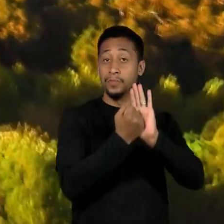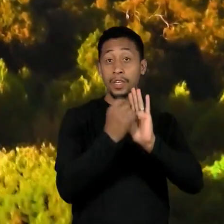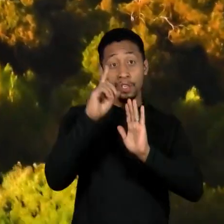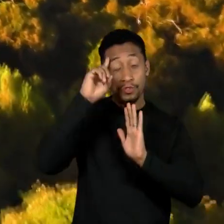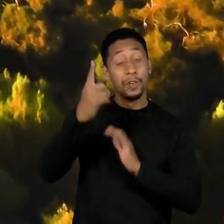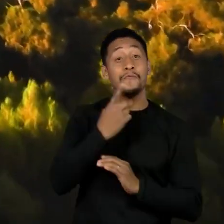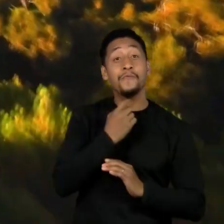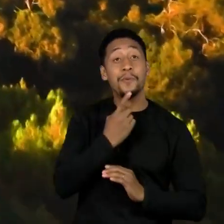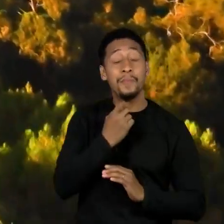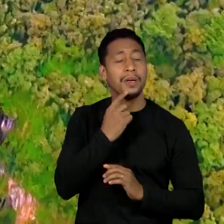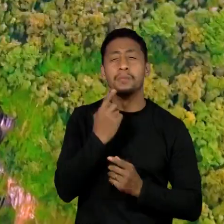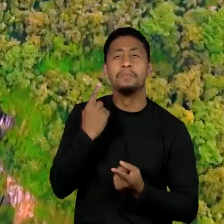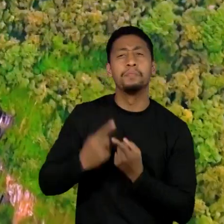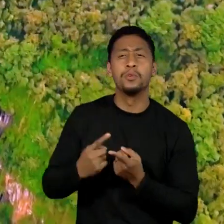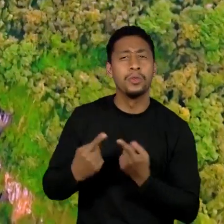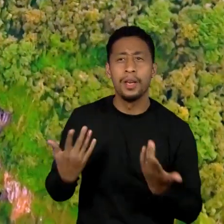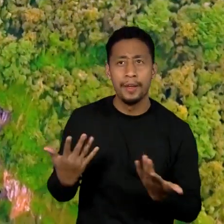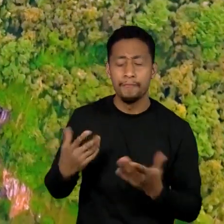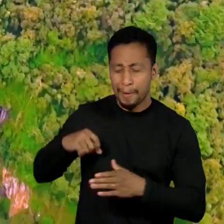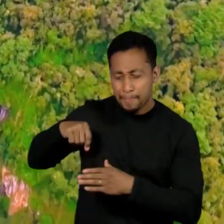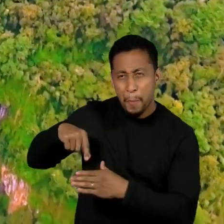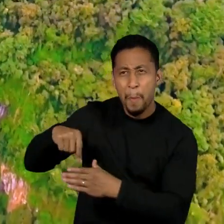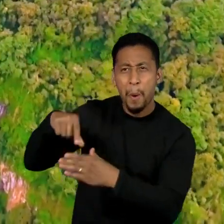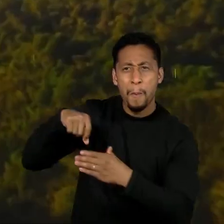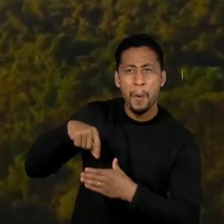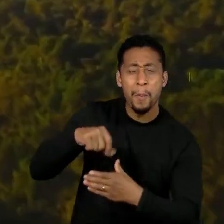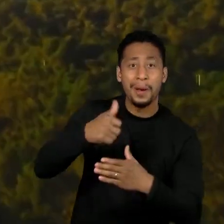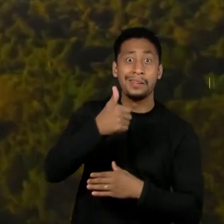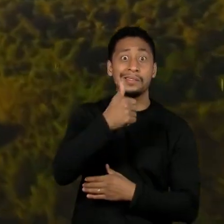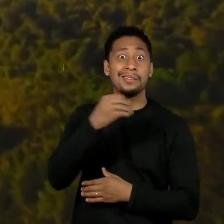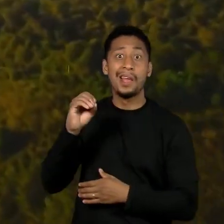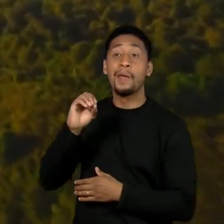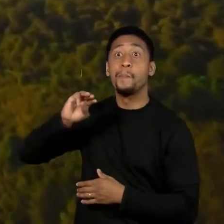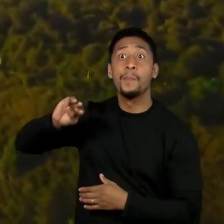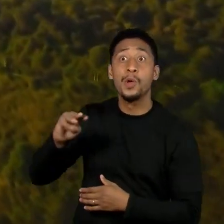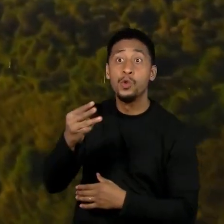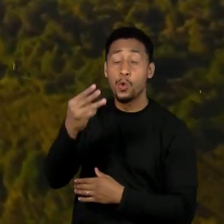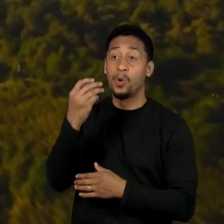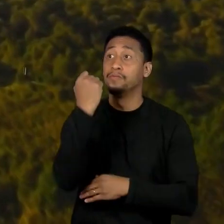100 milhões de árvores contra a crise climática.